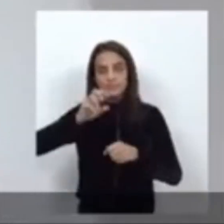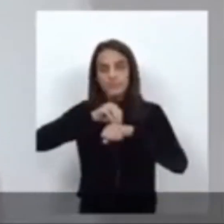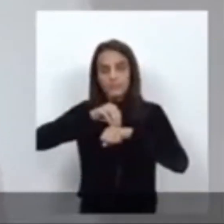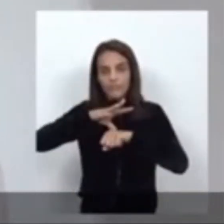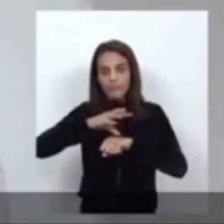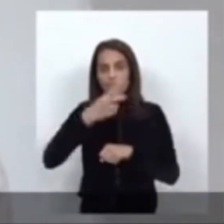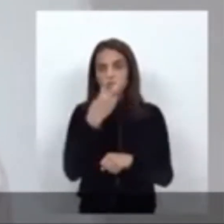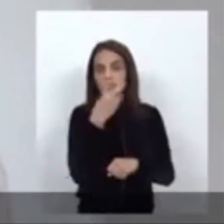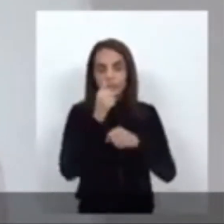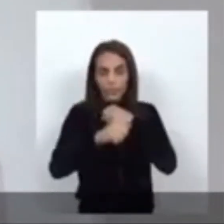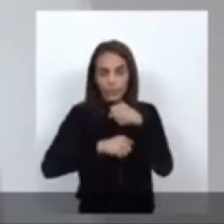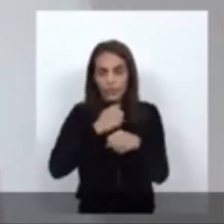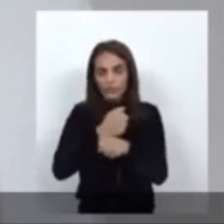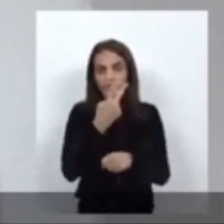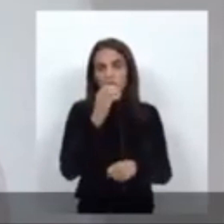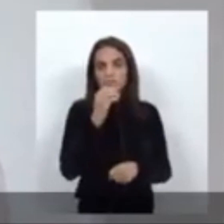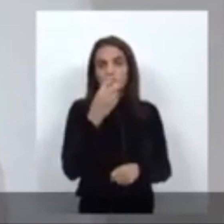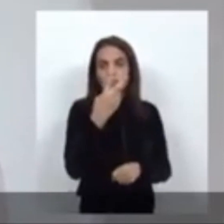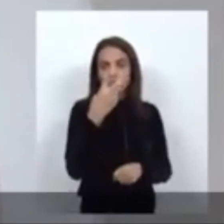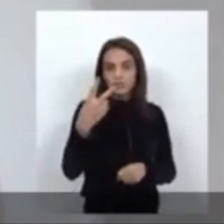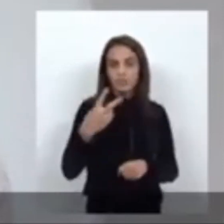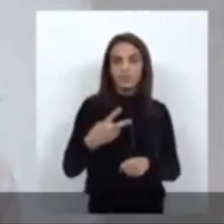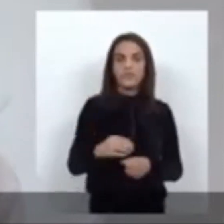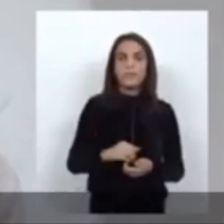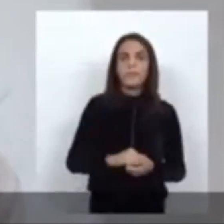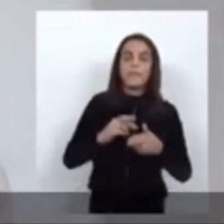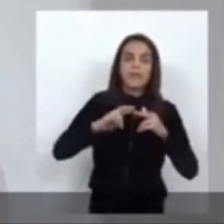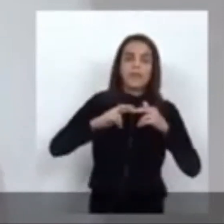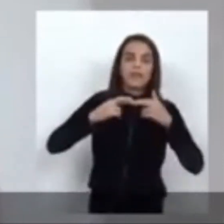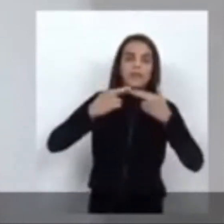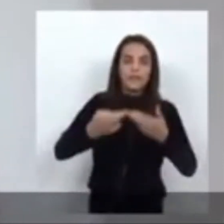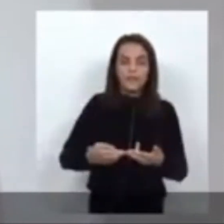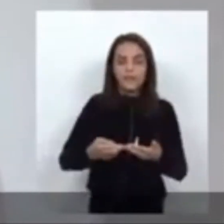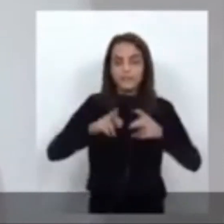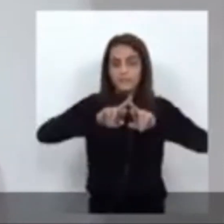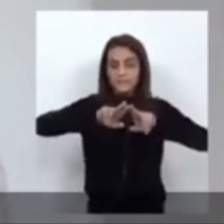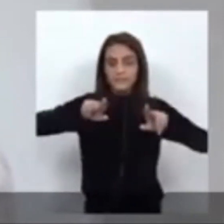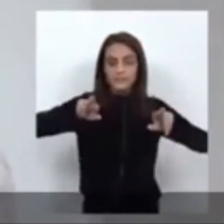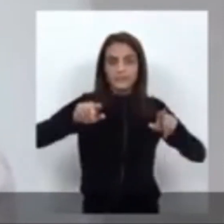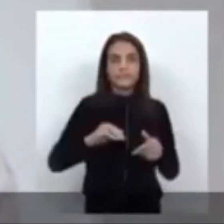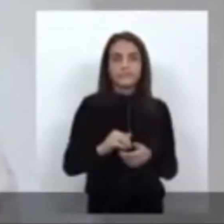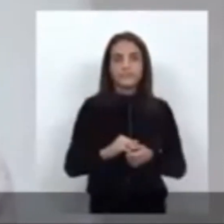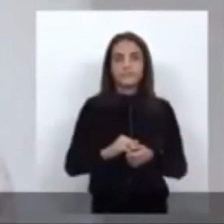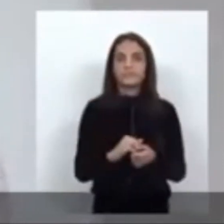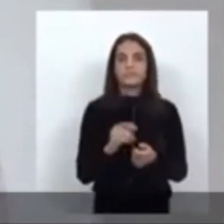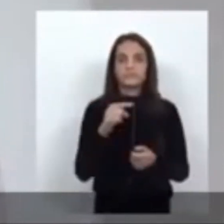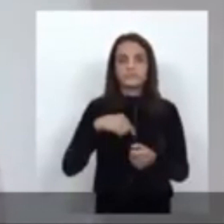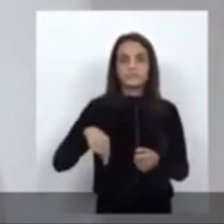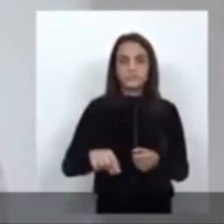ano de 2022, nós iremos aí ouvir a rede, fazer vários fóruns de escuta para a gente poder